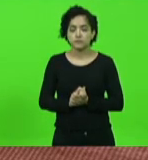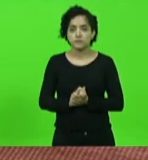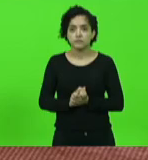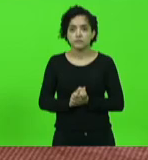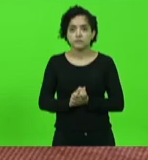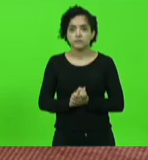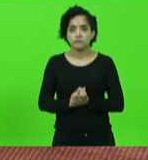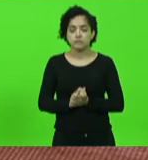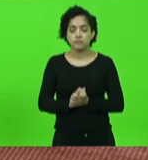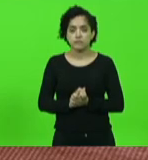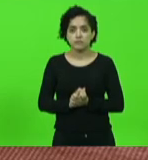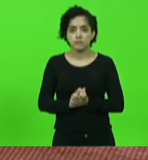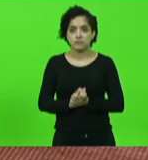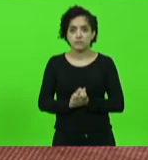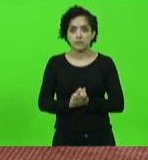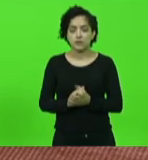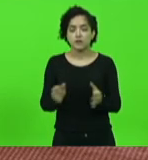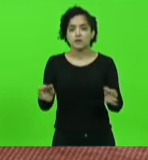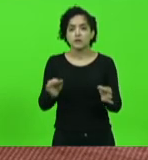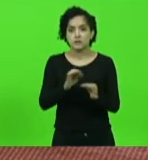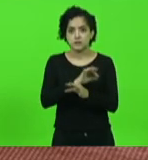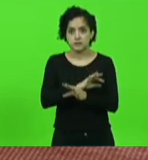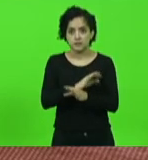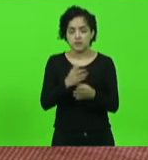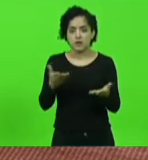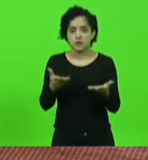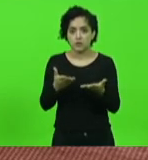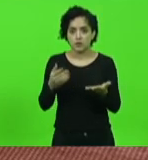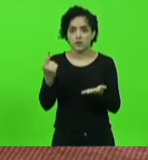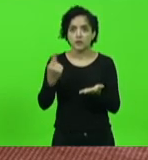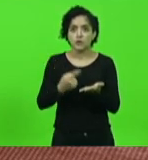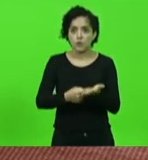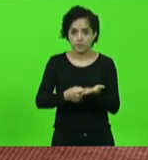Esta presidência encerra a presente sessão e convoca